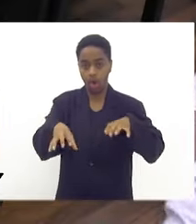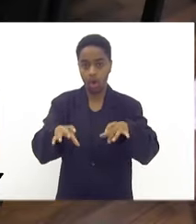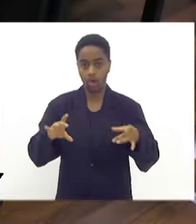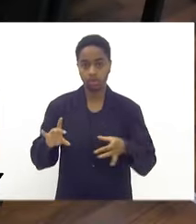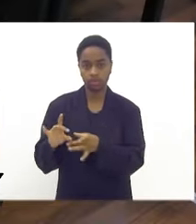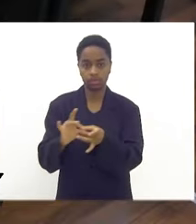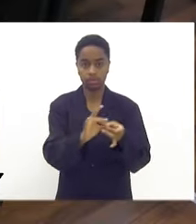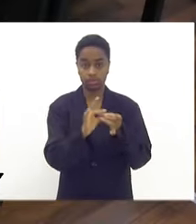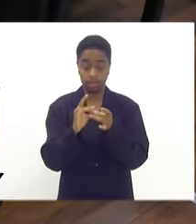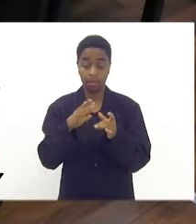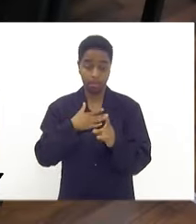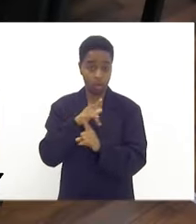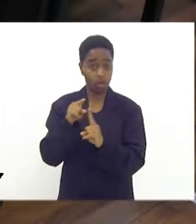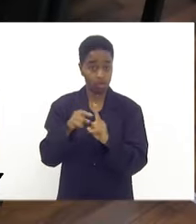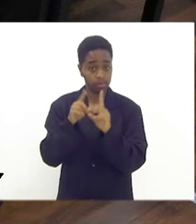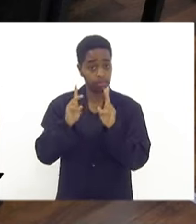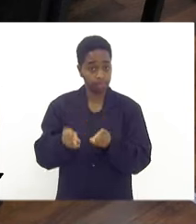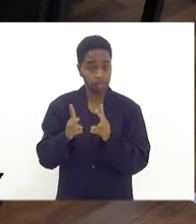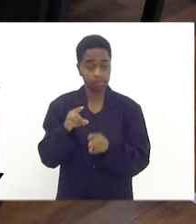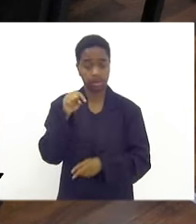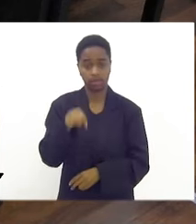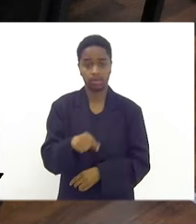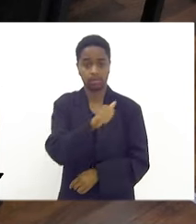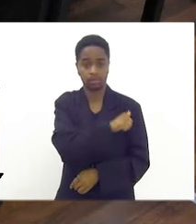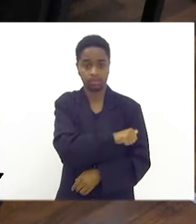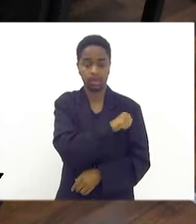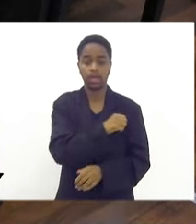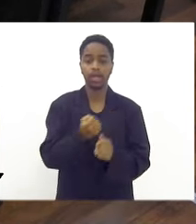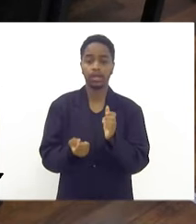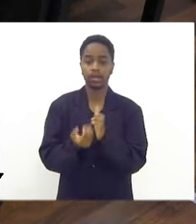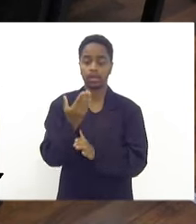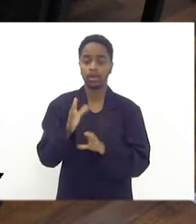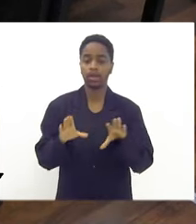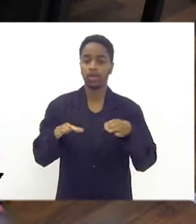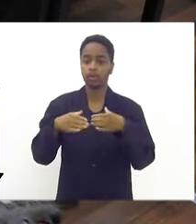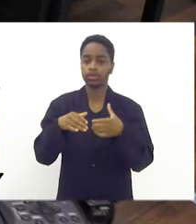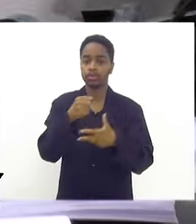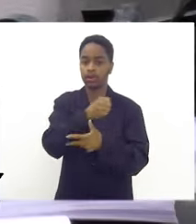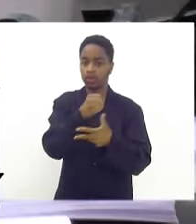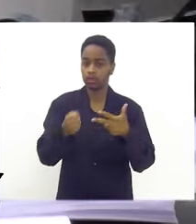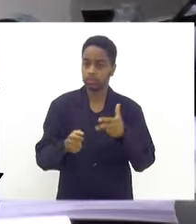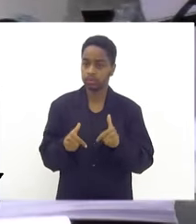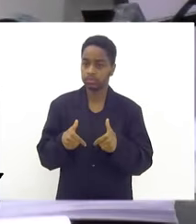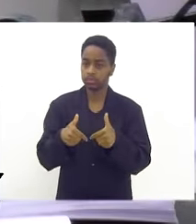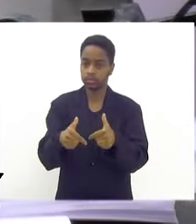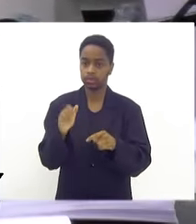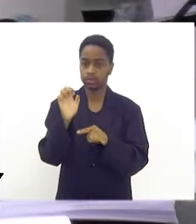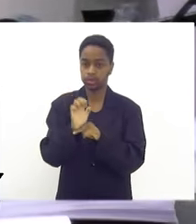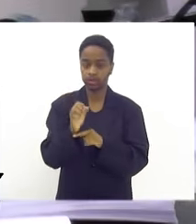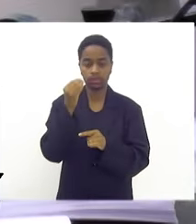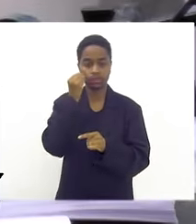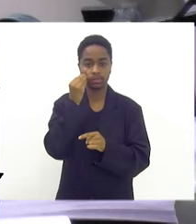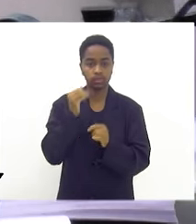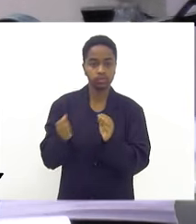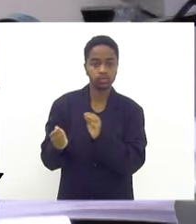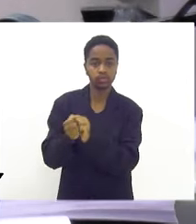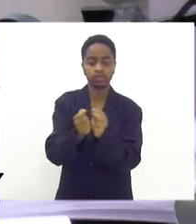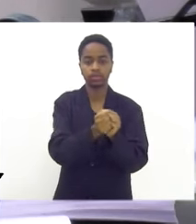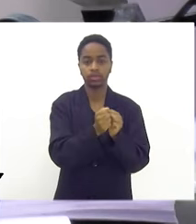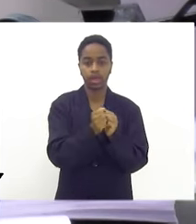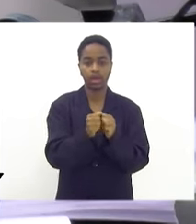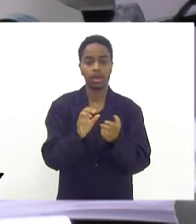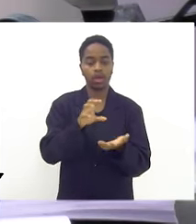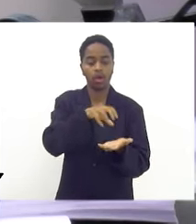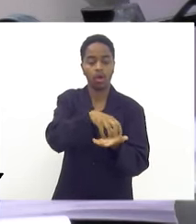meu de restabelecer no Rio a comissão tripartite estadual para reunir os órgãos federais os órgãos estaduais porque nós